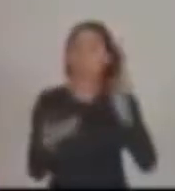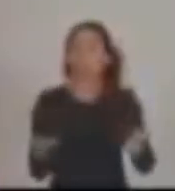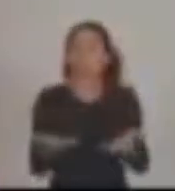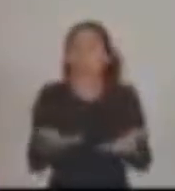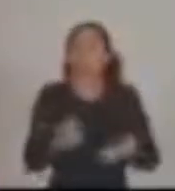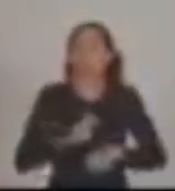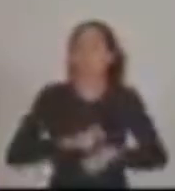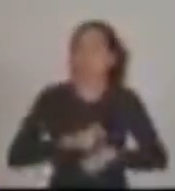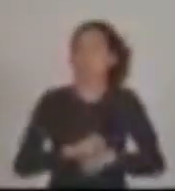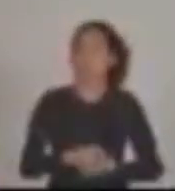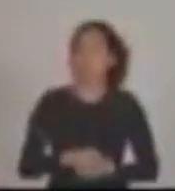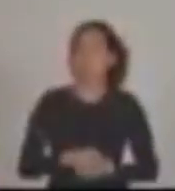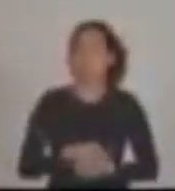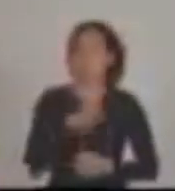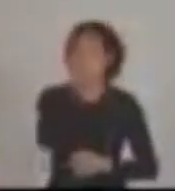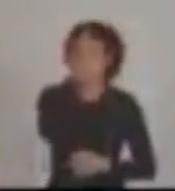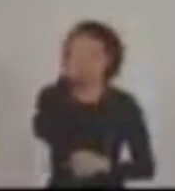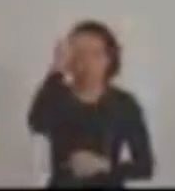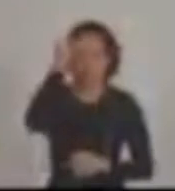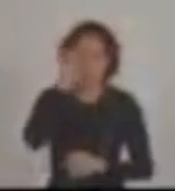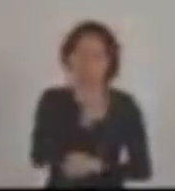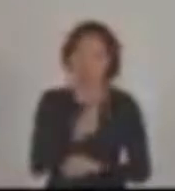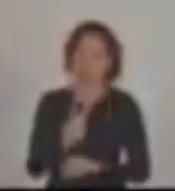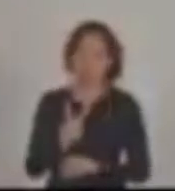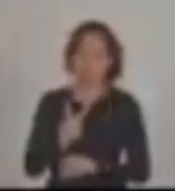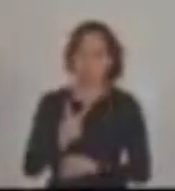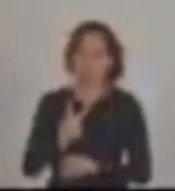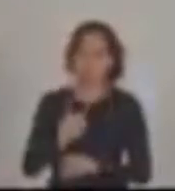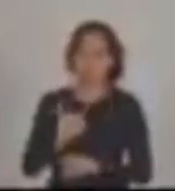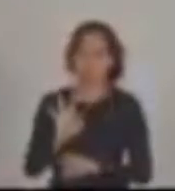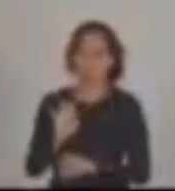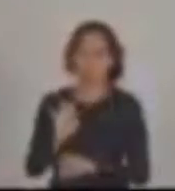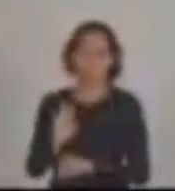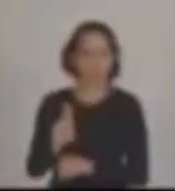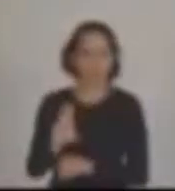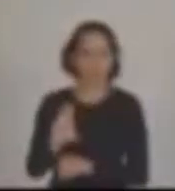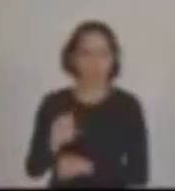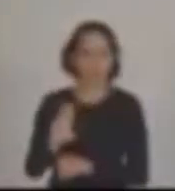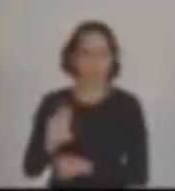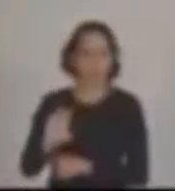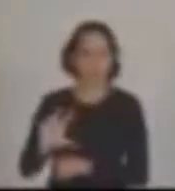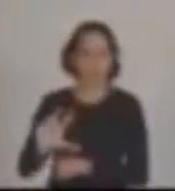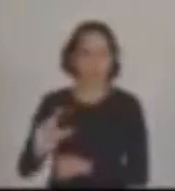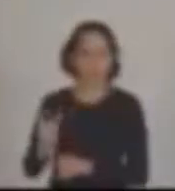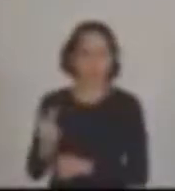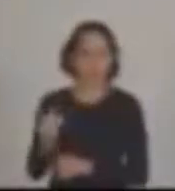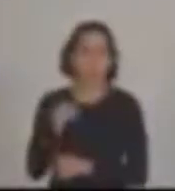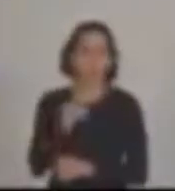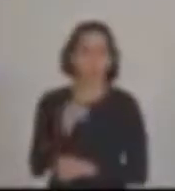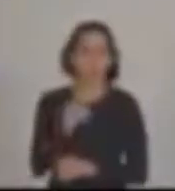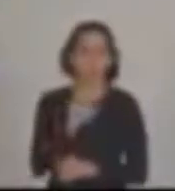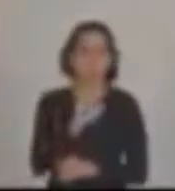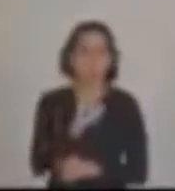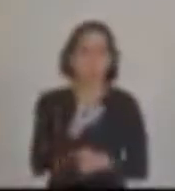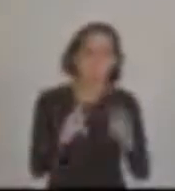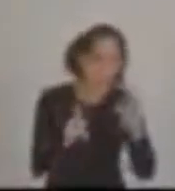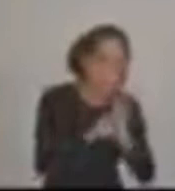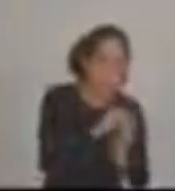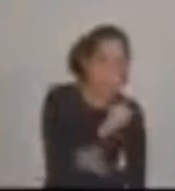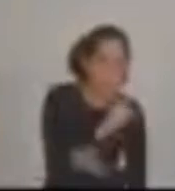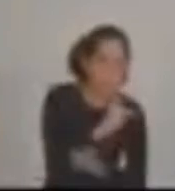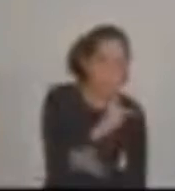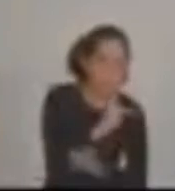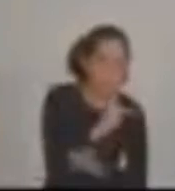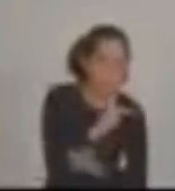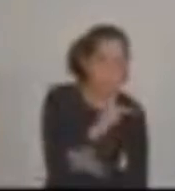O prefeito Vitor Coelho aumentou assustadoramente o IPTU. E